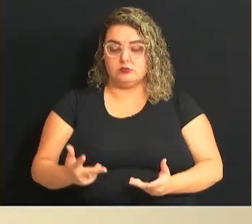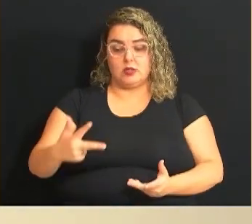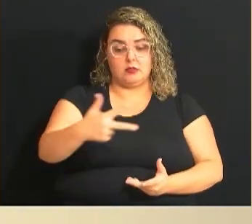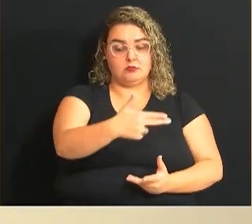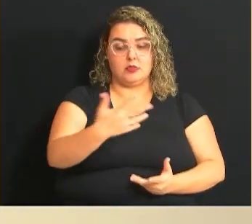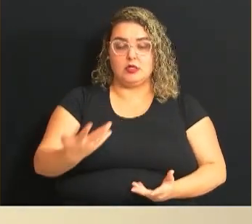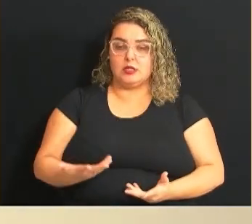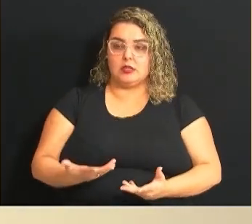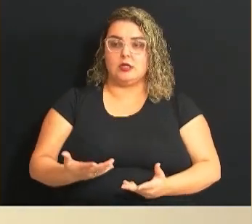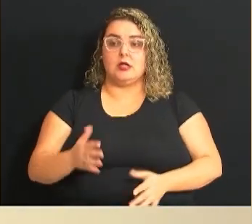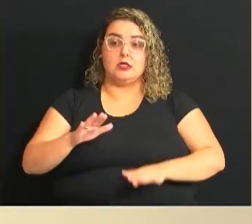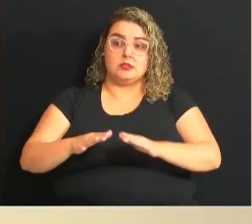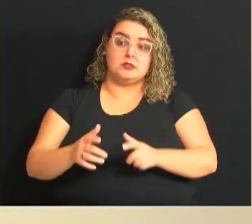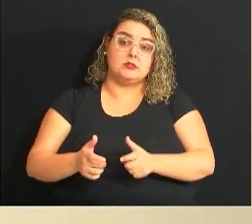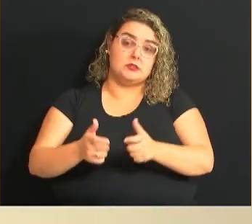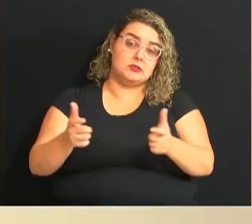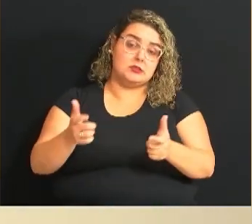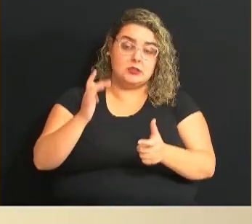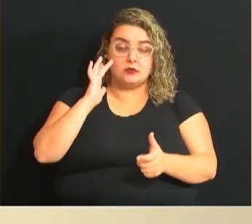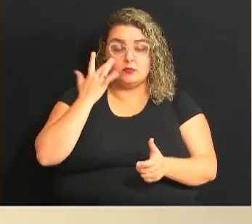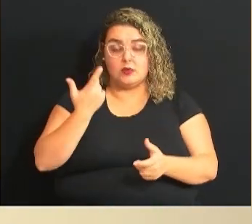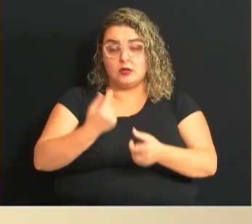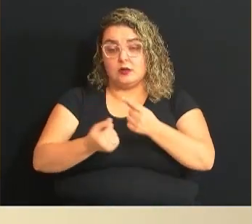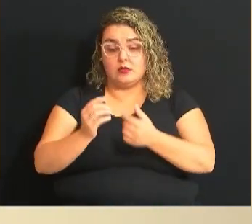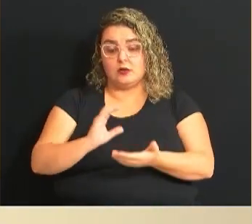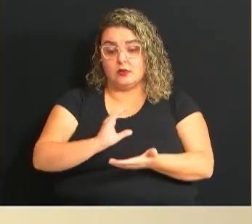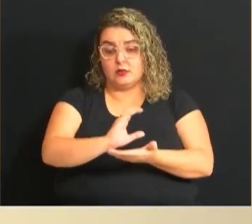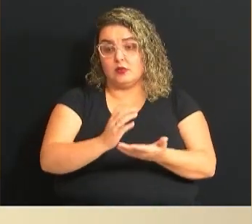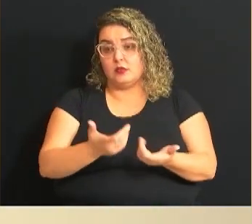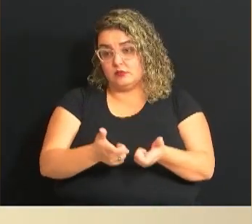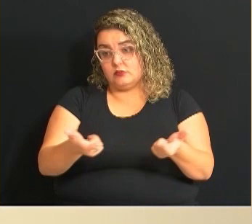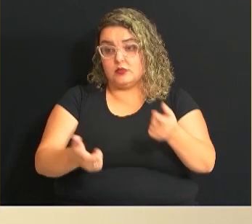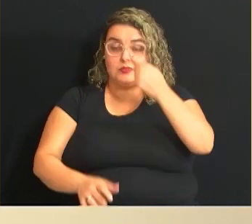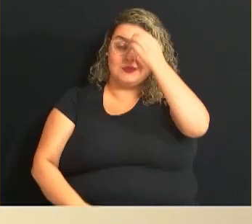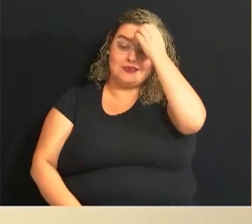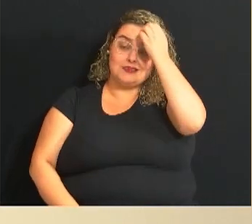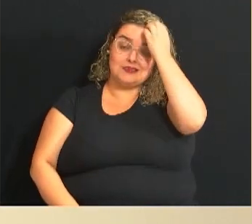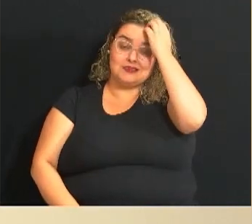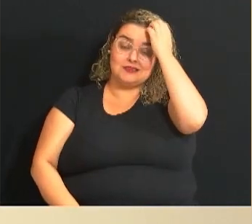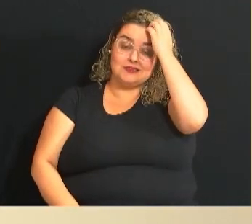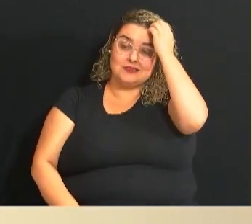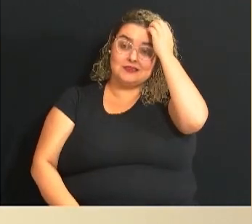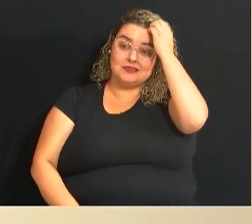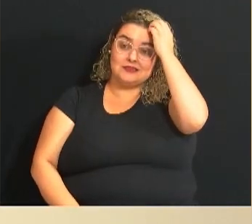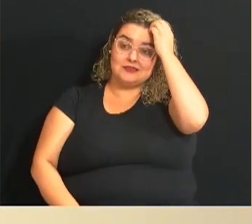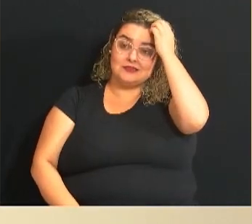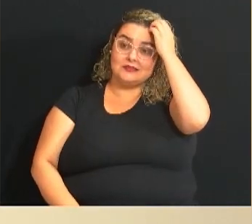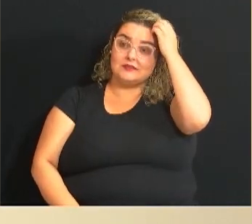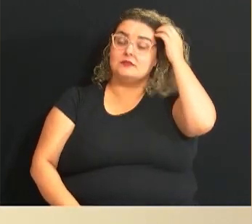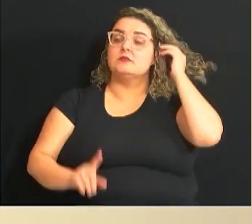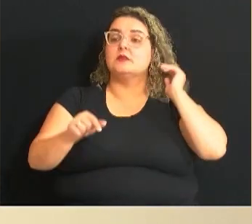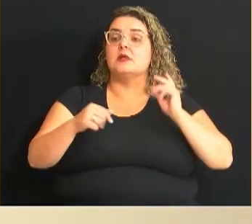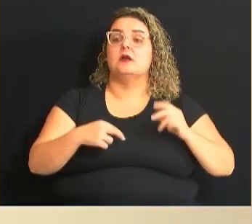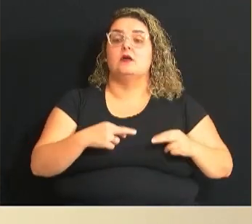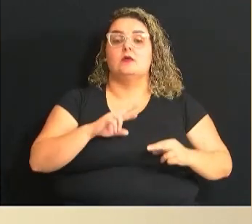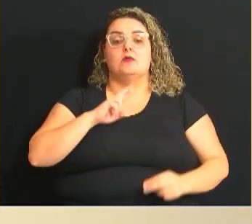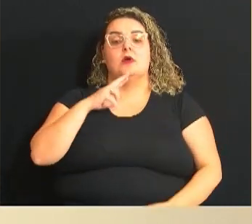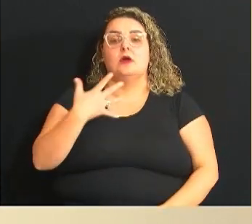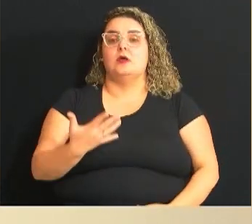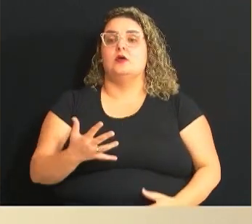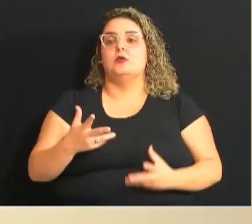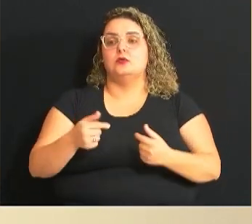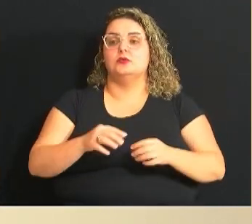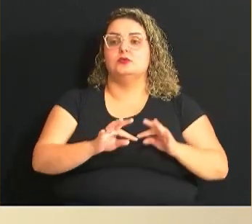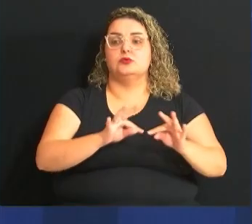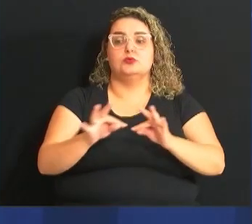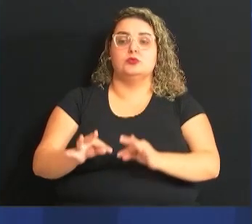ter maior recurso, mas é o resultado de um processo discutido com todos os técnicos de todas as